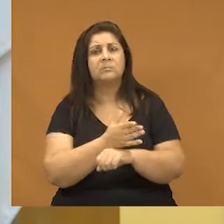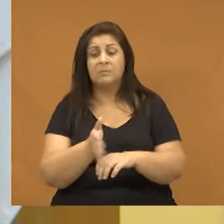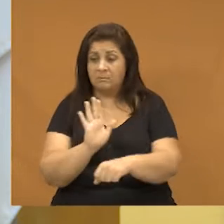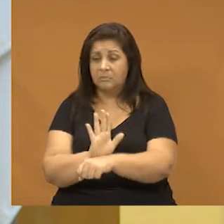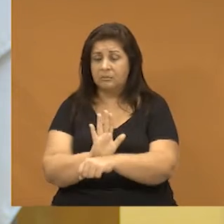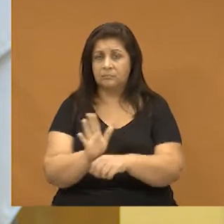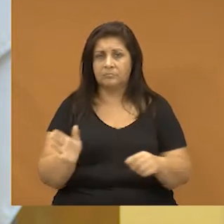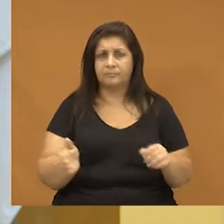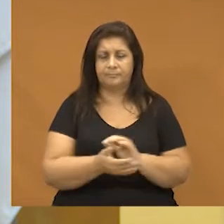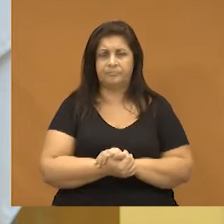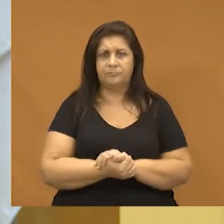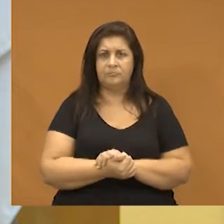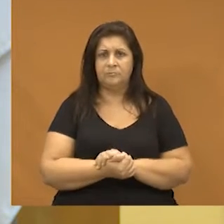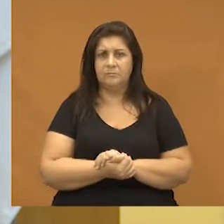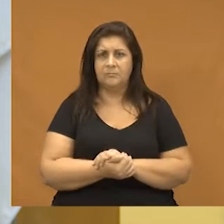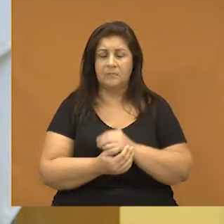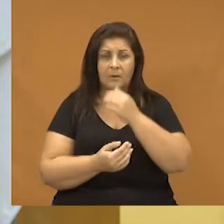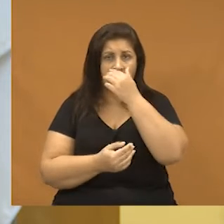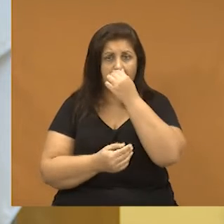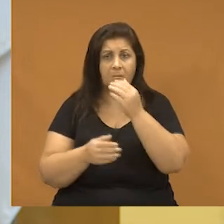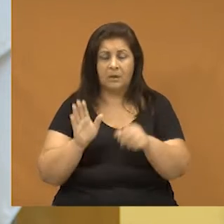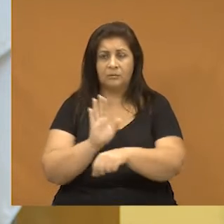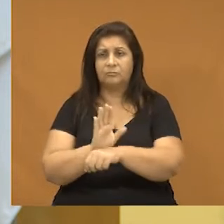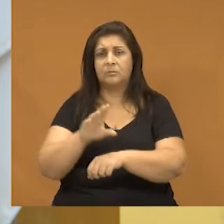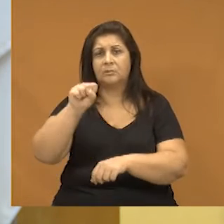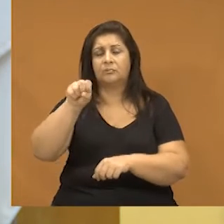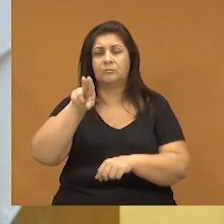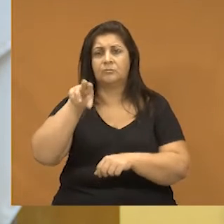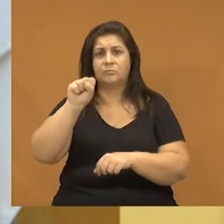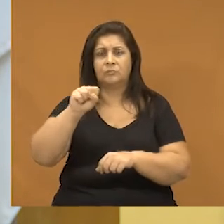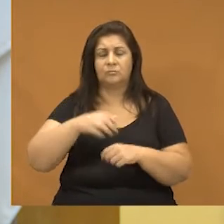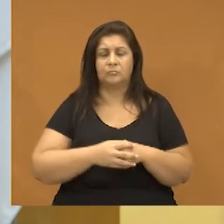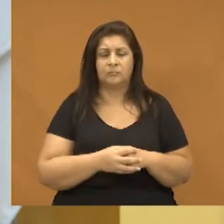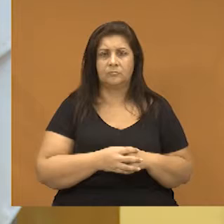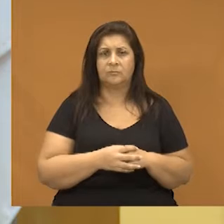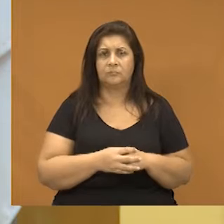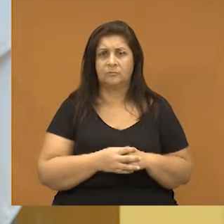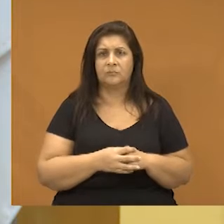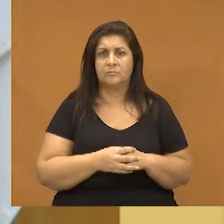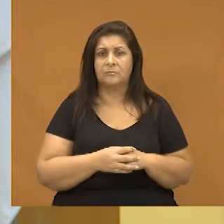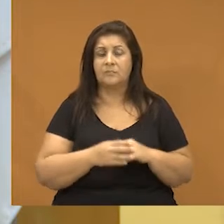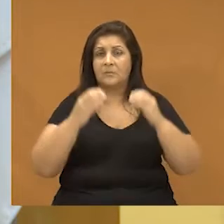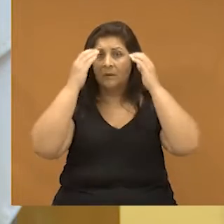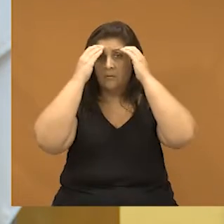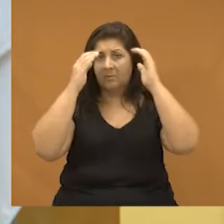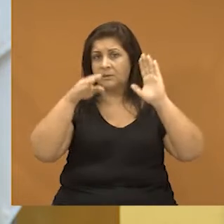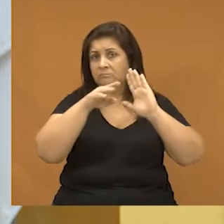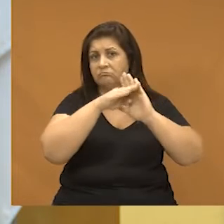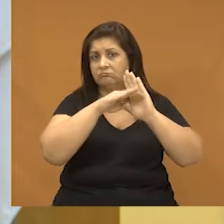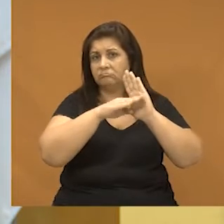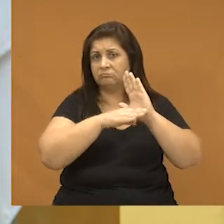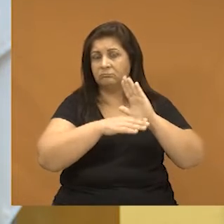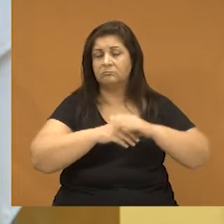complementar do Sistema Único de Saúde, segundo diretrizes desse, mediante contrato de